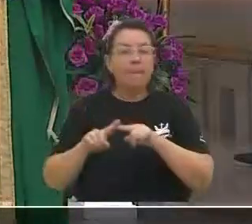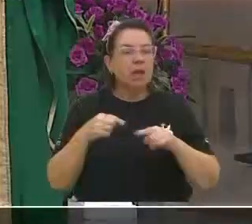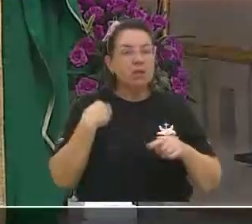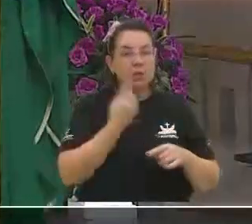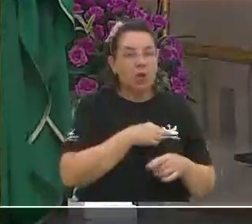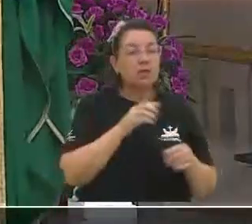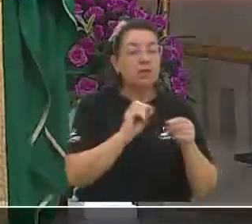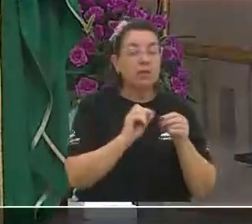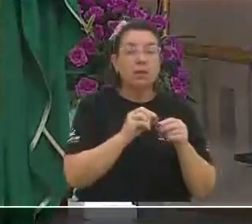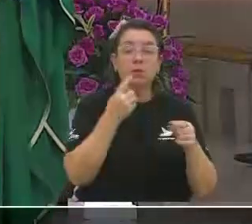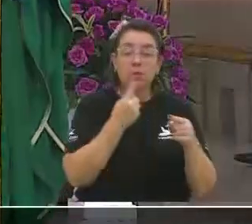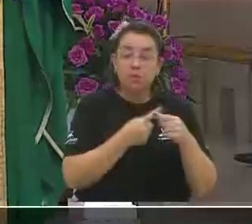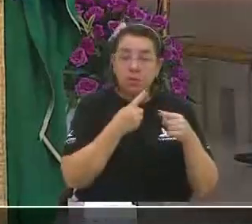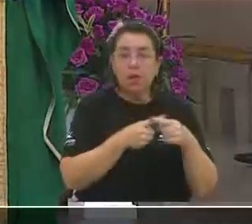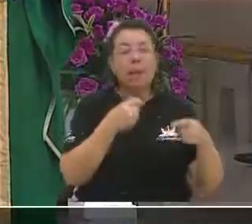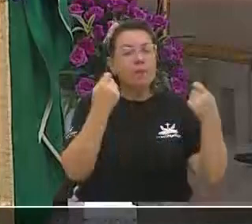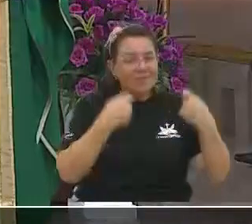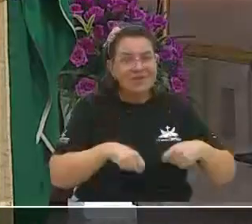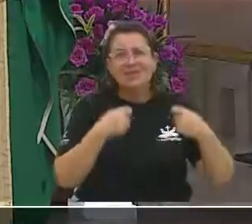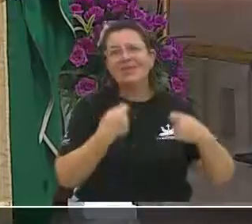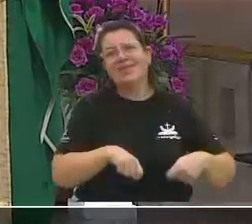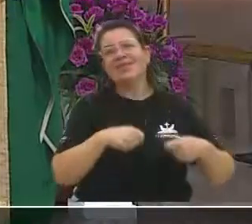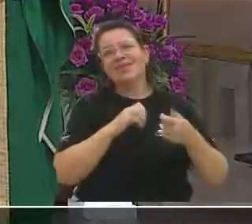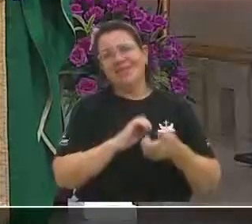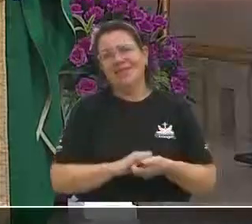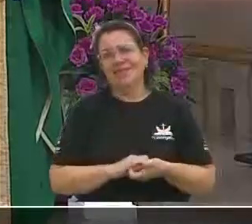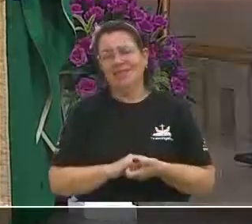sabemos que temos que fazer